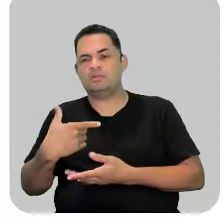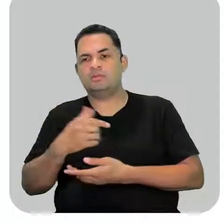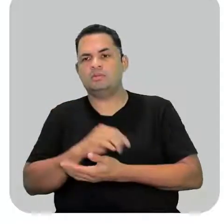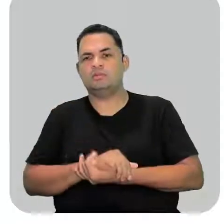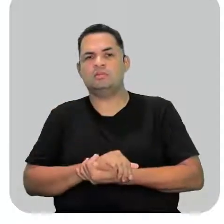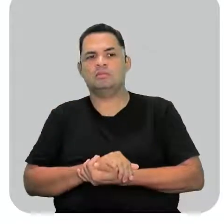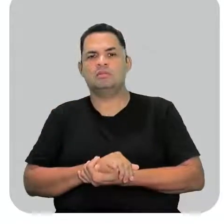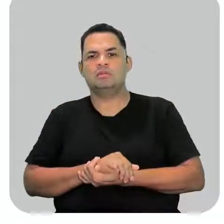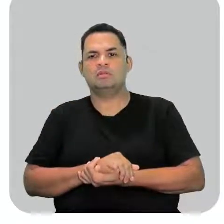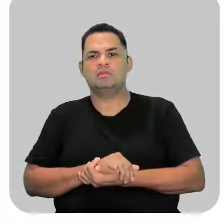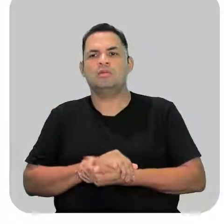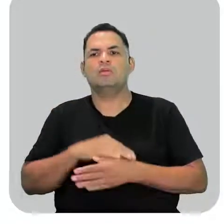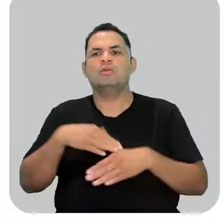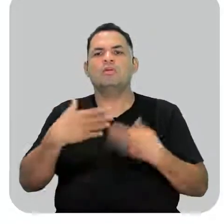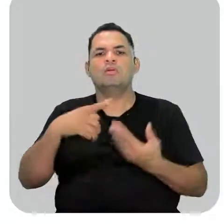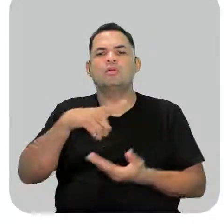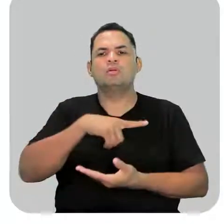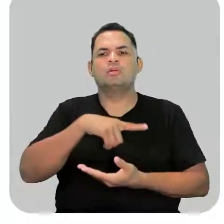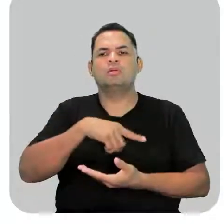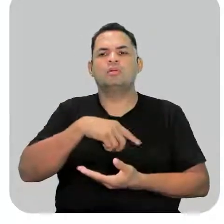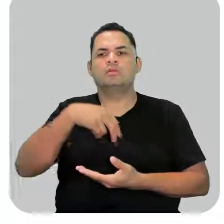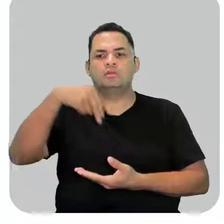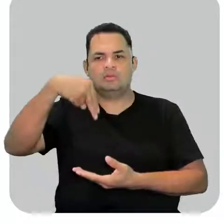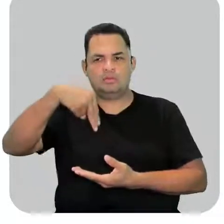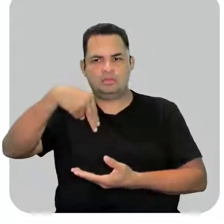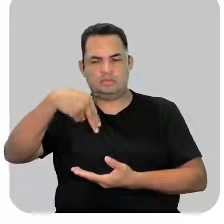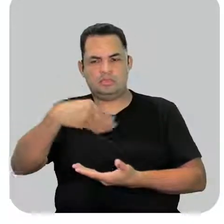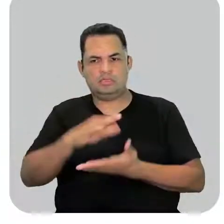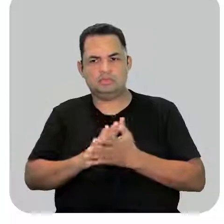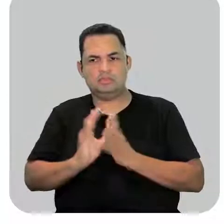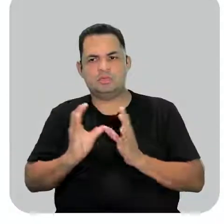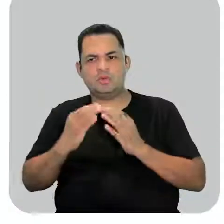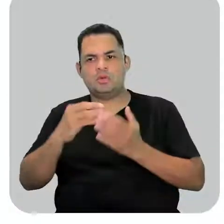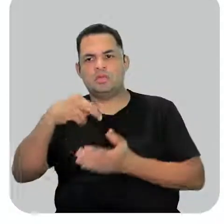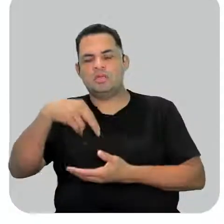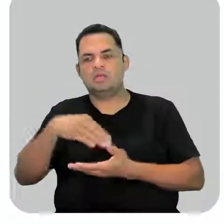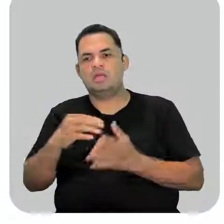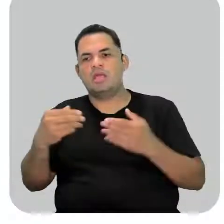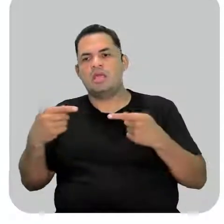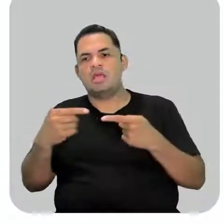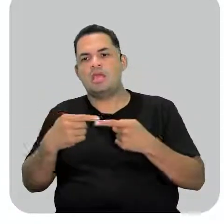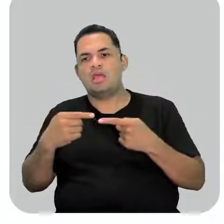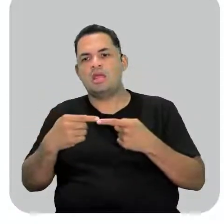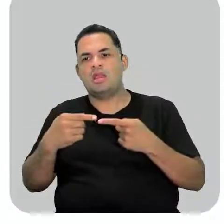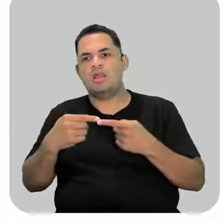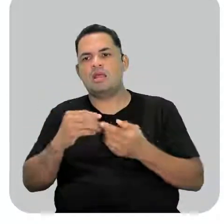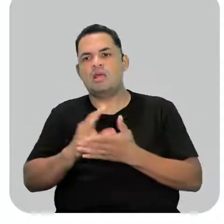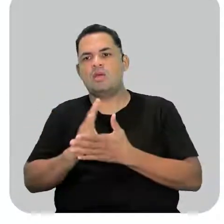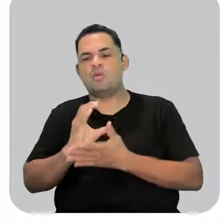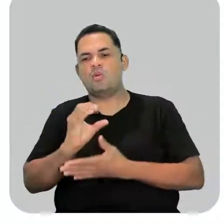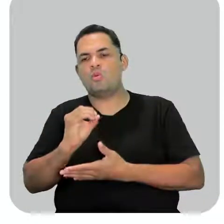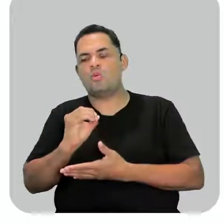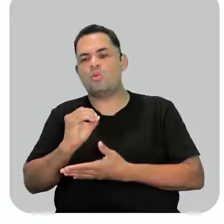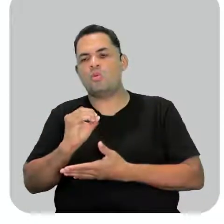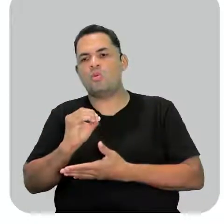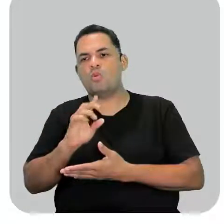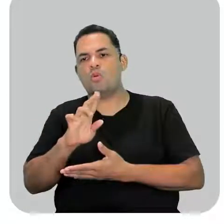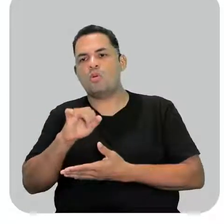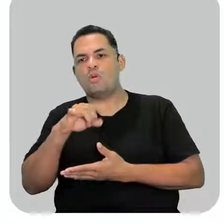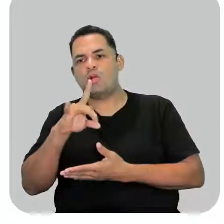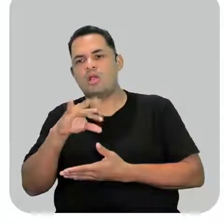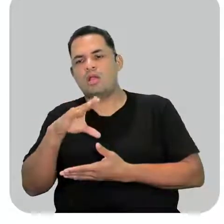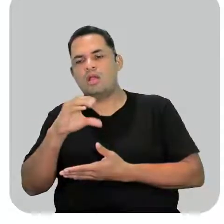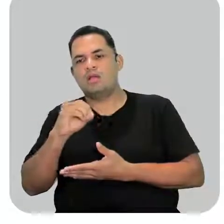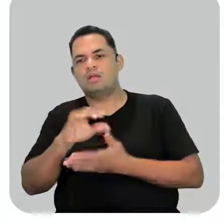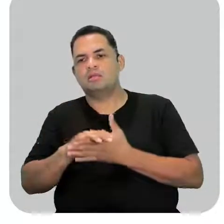NO2. Quando a gente tiver esse grupo funcional ligado a um grupo orgânico, nós